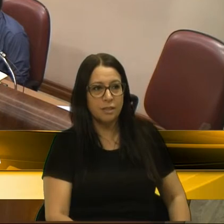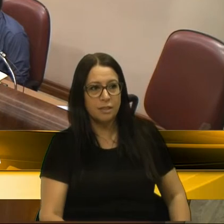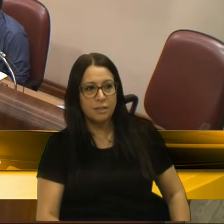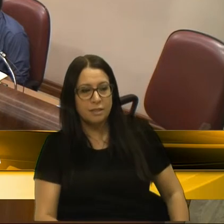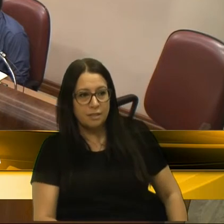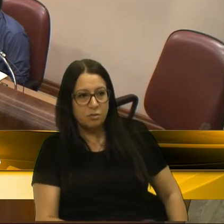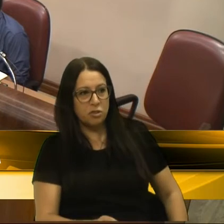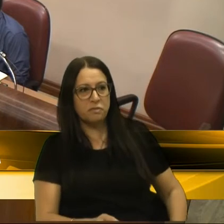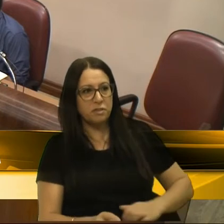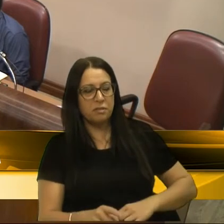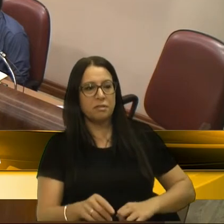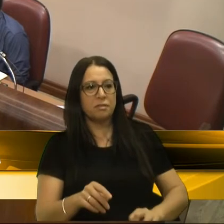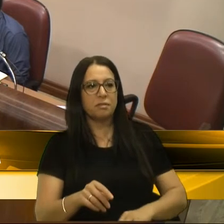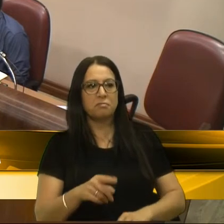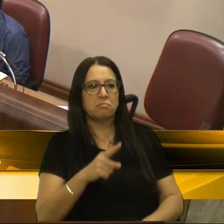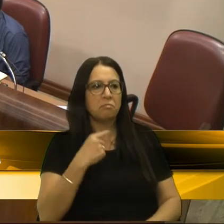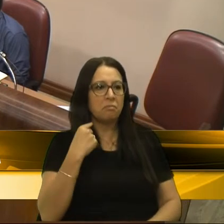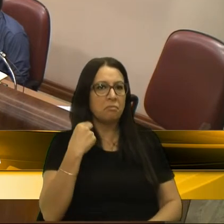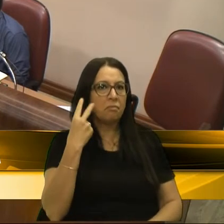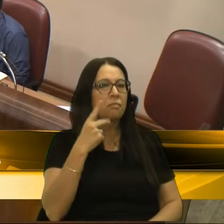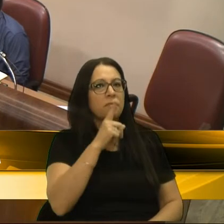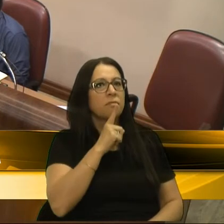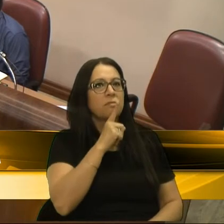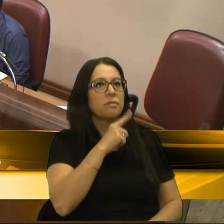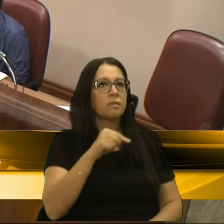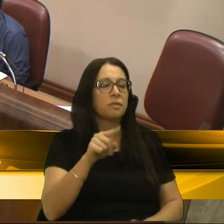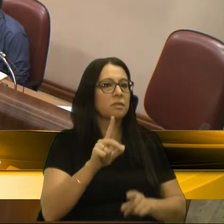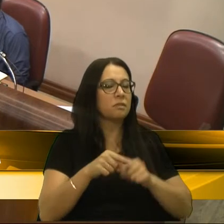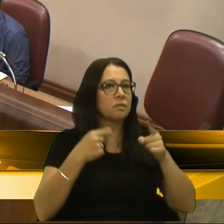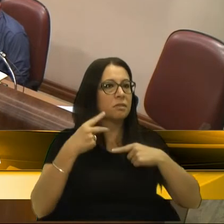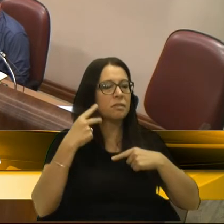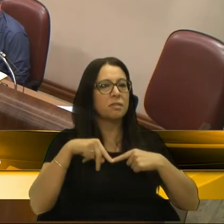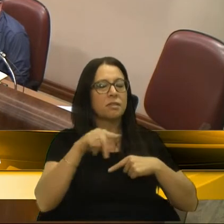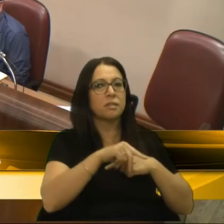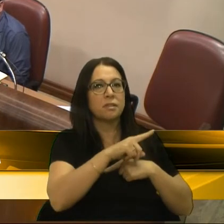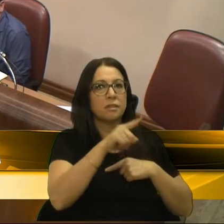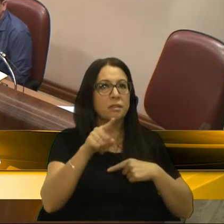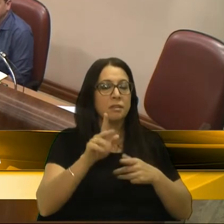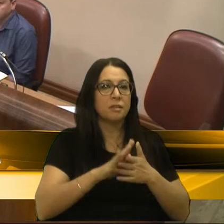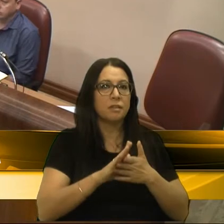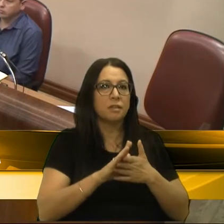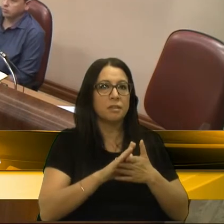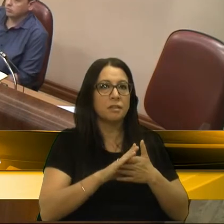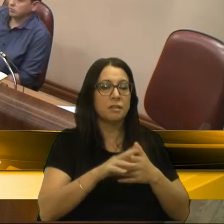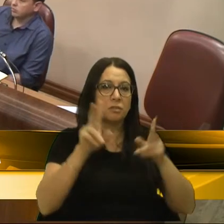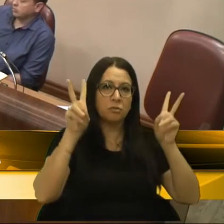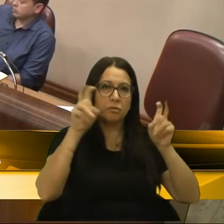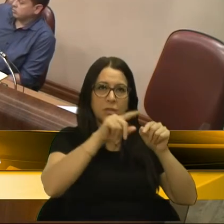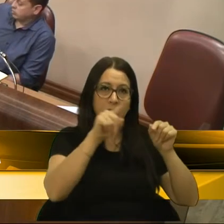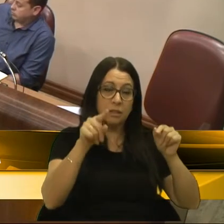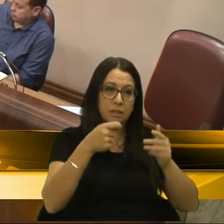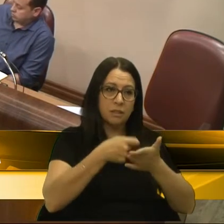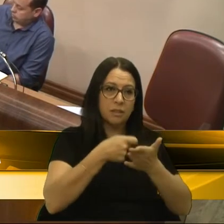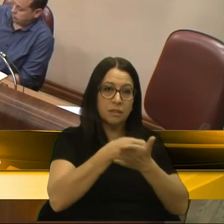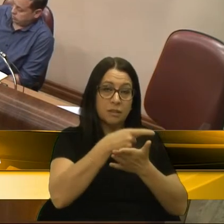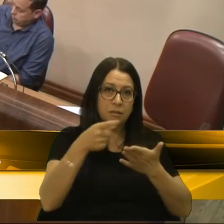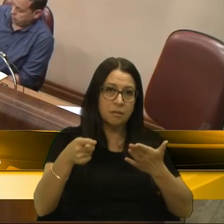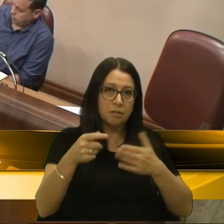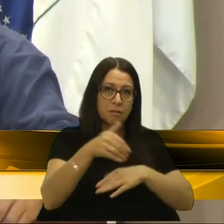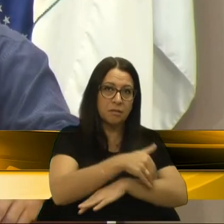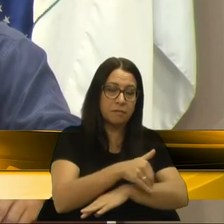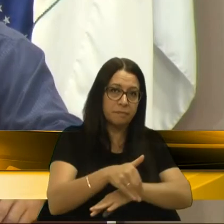Obrigado, vereador Alberto. Senhor presidente, senhoras e senhores vereadores, hoje eu trago aqui um assunto que tem sido cobrado muito nas